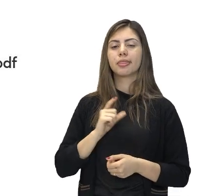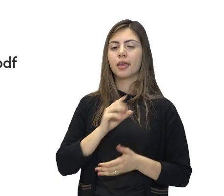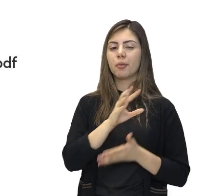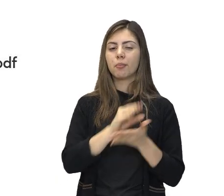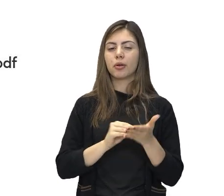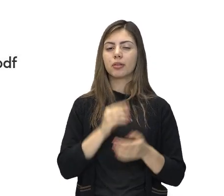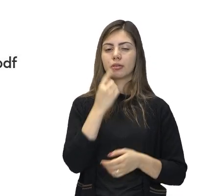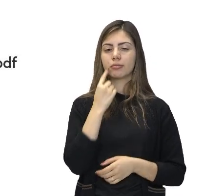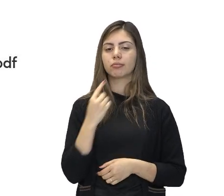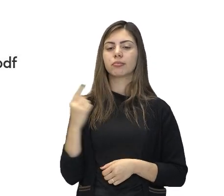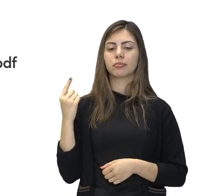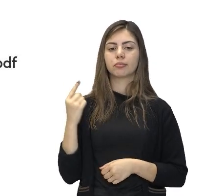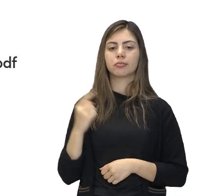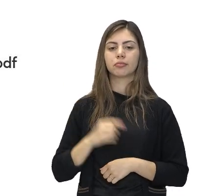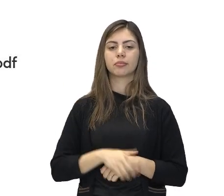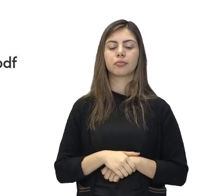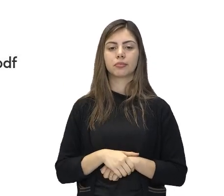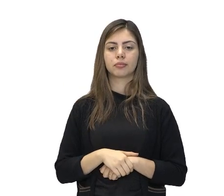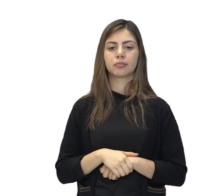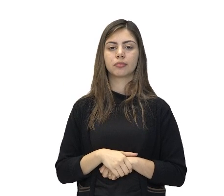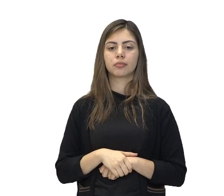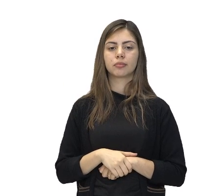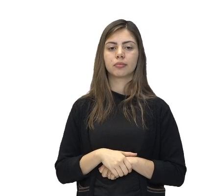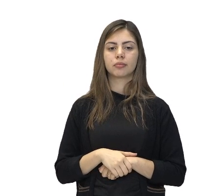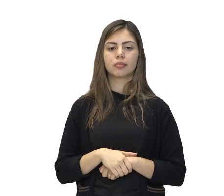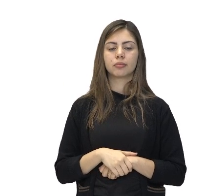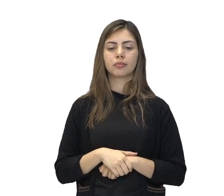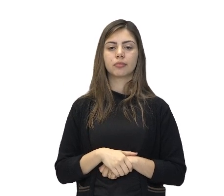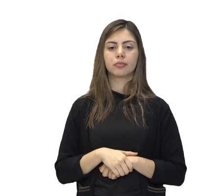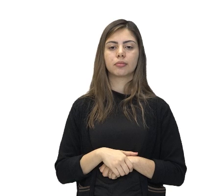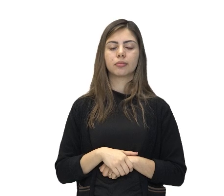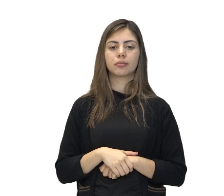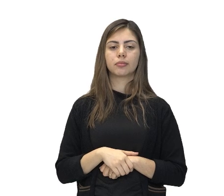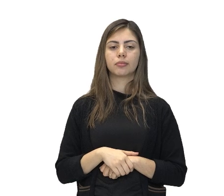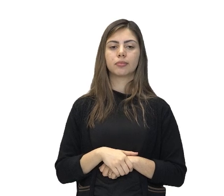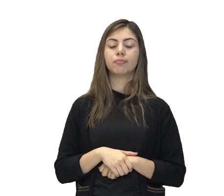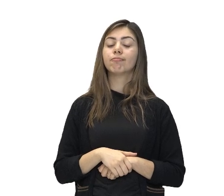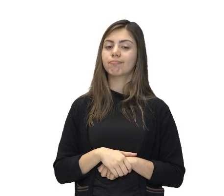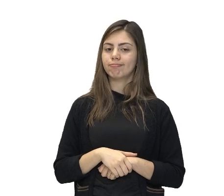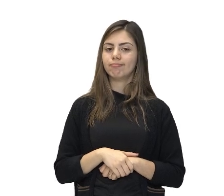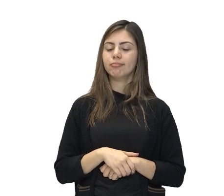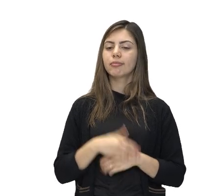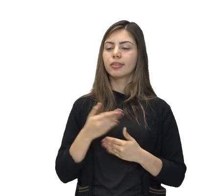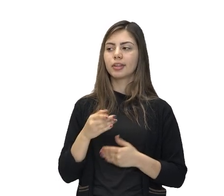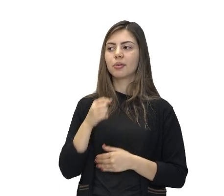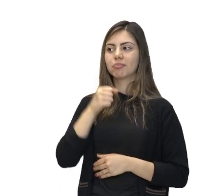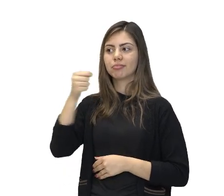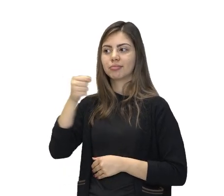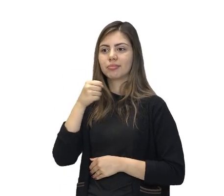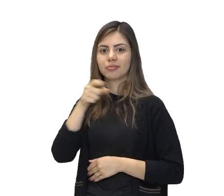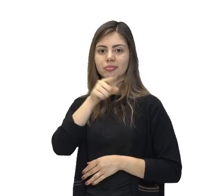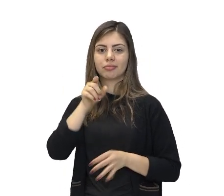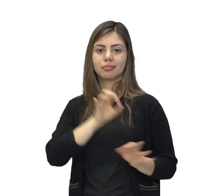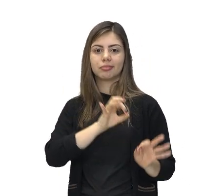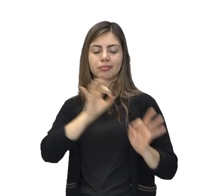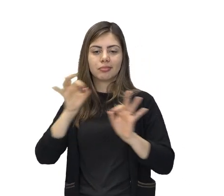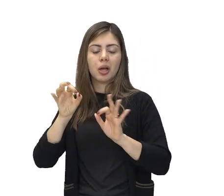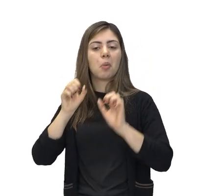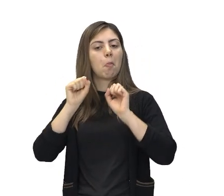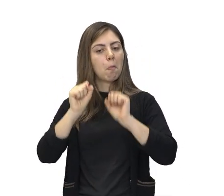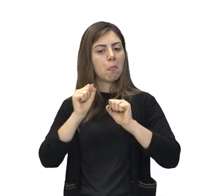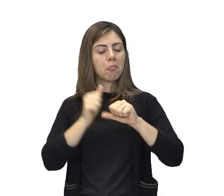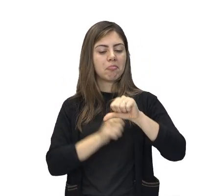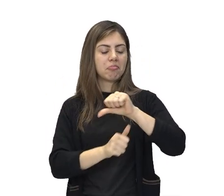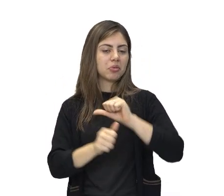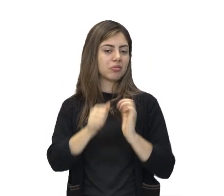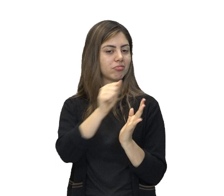possam observar. Pode passar, por favor? Na próxima cartela, olhem aí. Aquela entrevista que vocês assistiram pode se